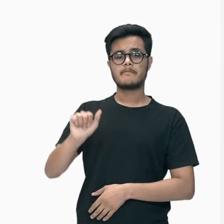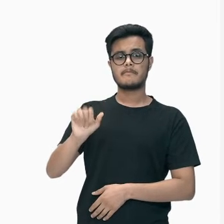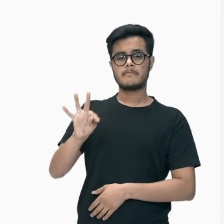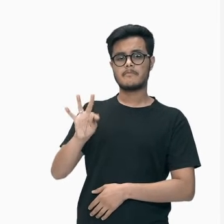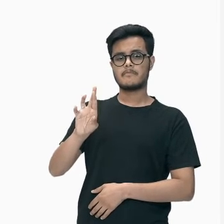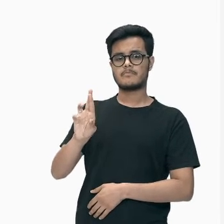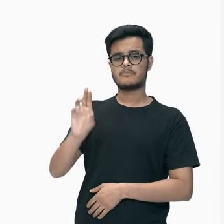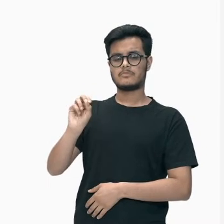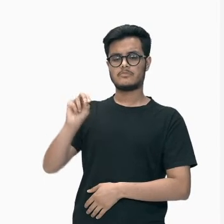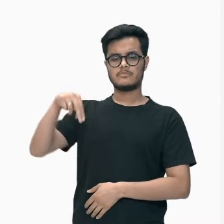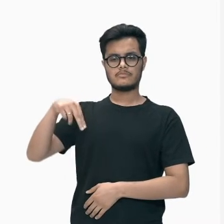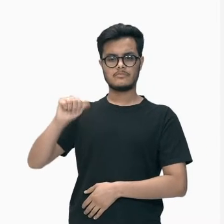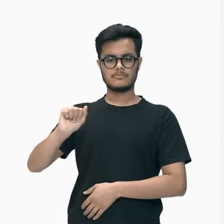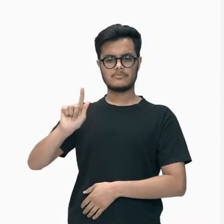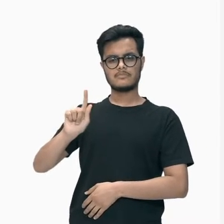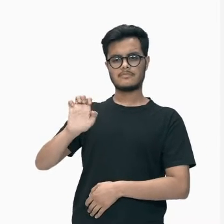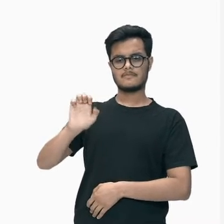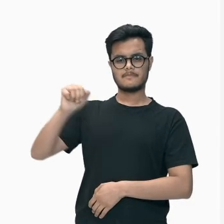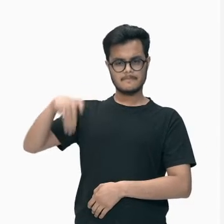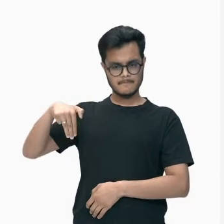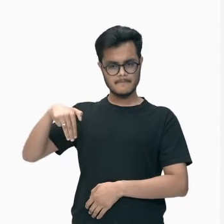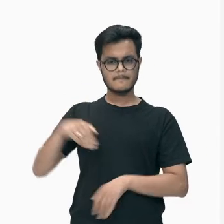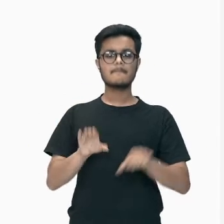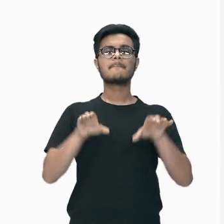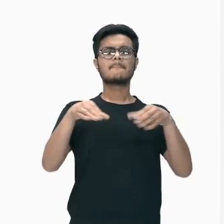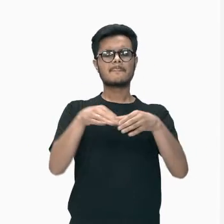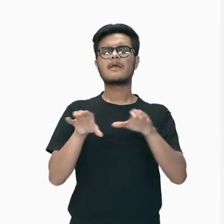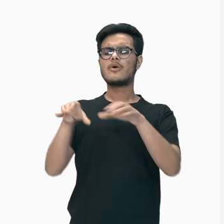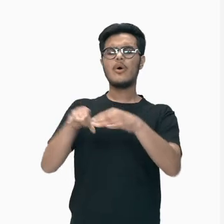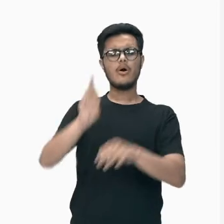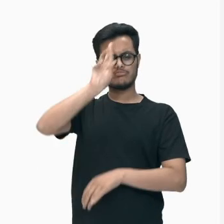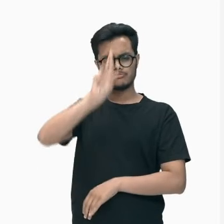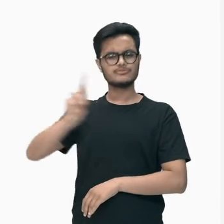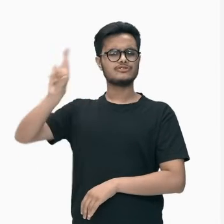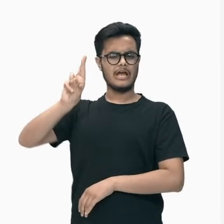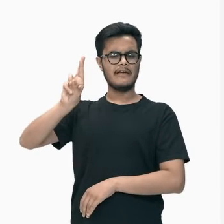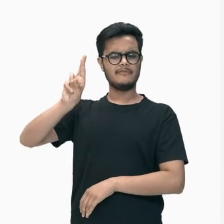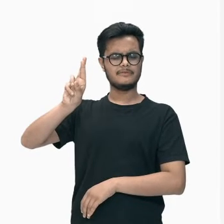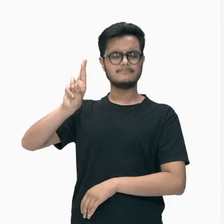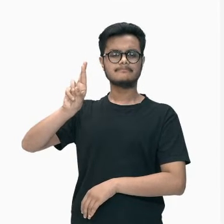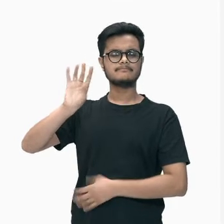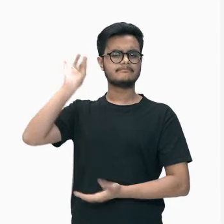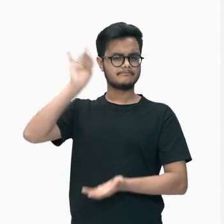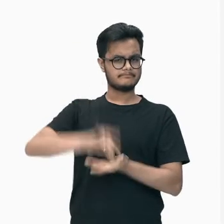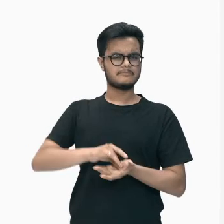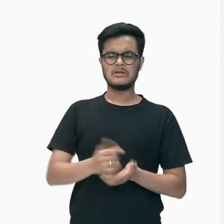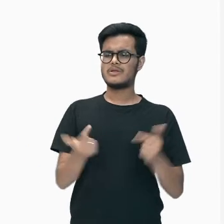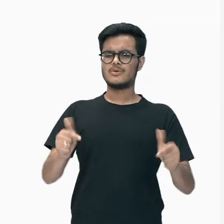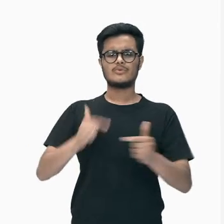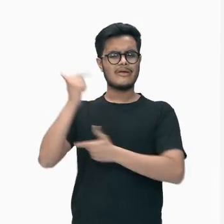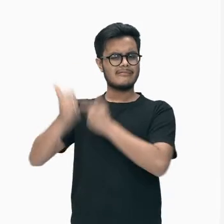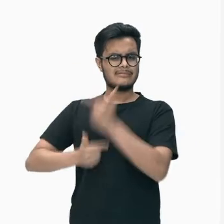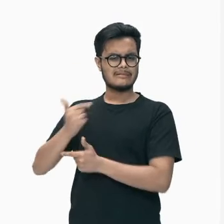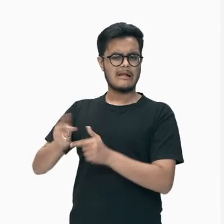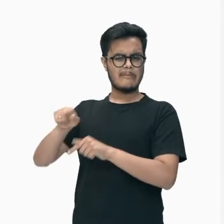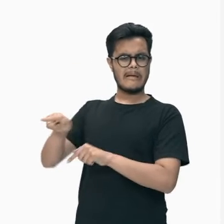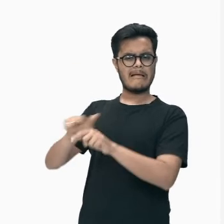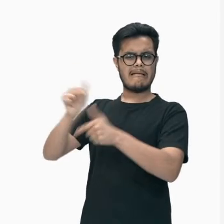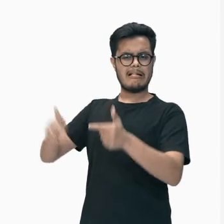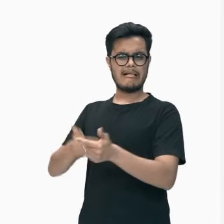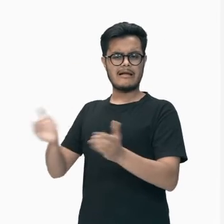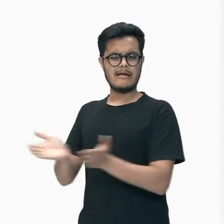né? Ou patronagem, que eram os partidos do patrão, né? Os partidos do patrão. Não existia a